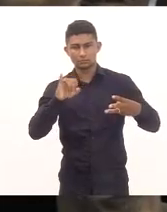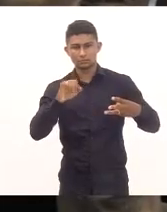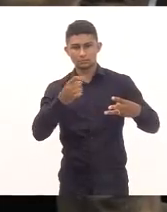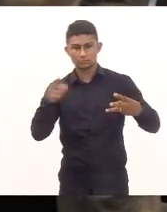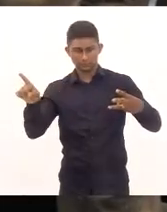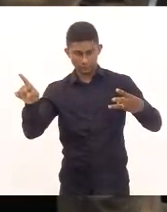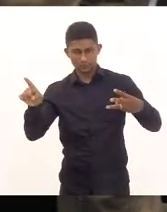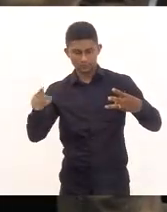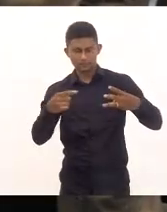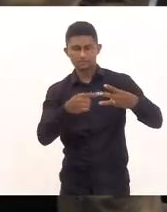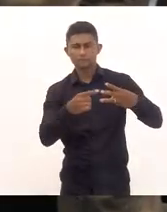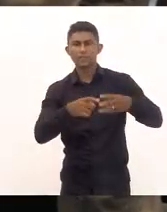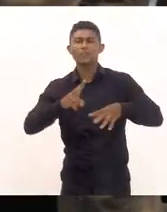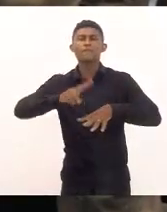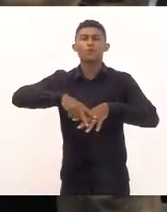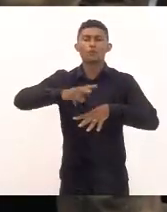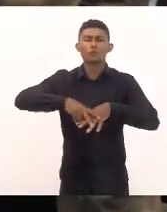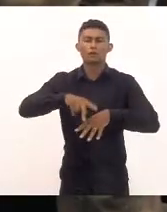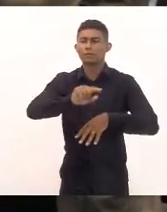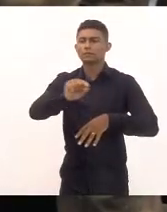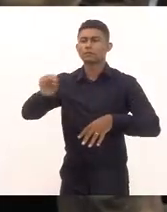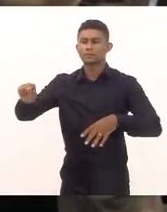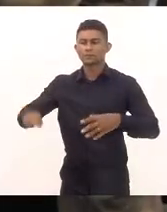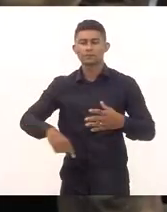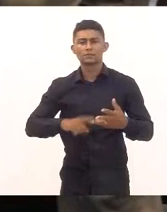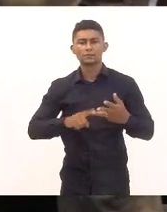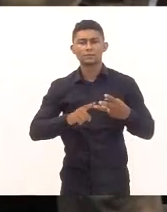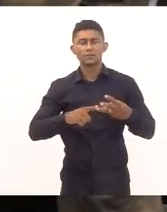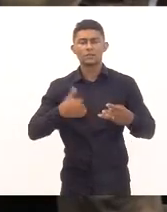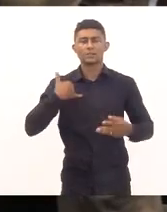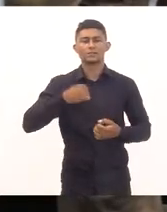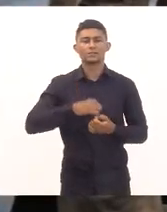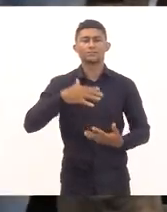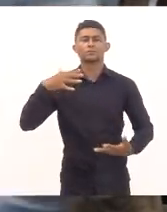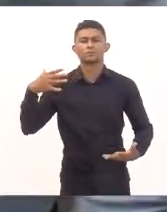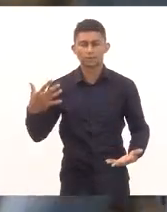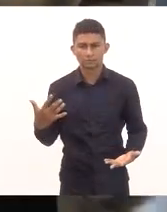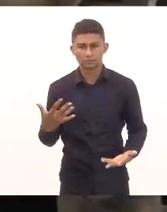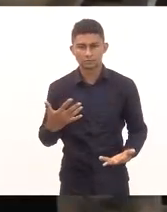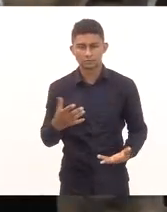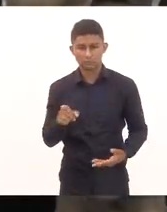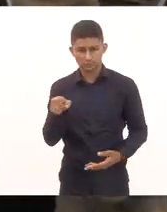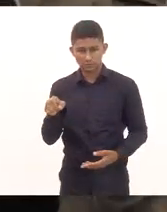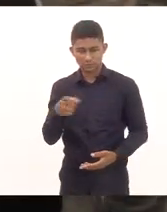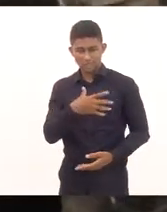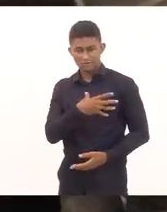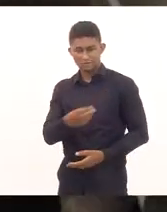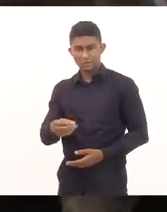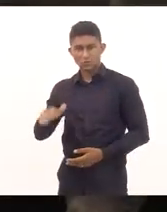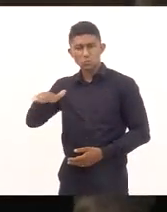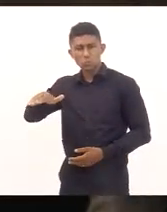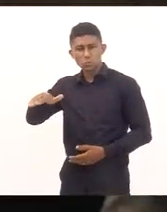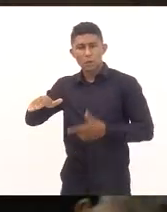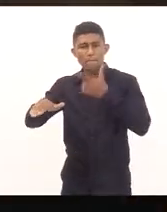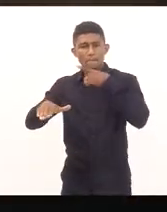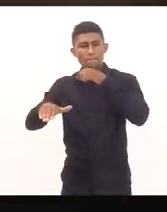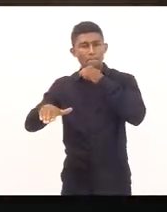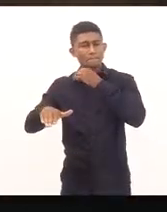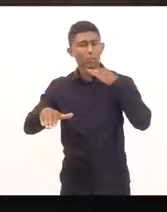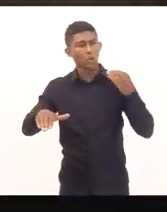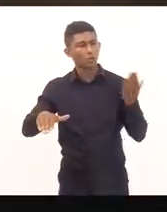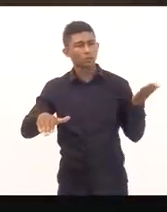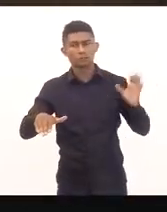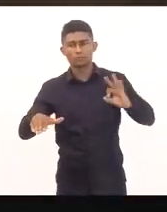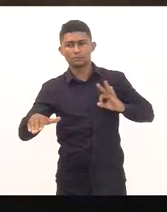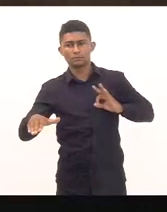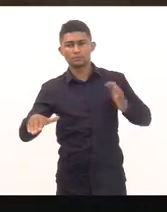veteranos? Como é que ficam os órfãos? É muito triste, senhor presidente, porque eu